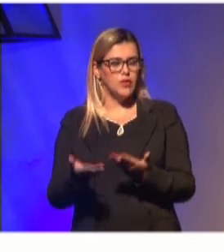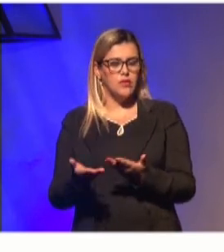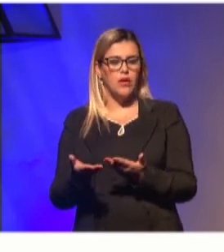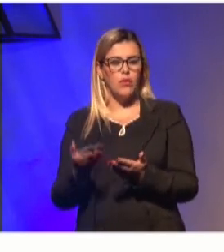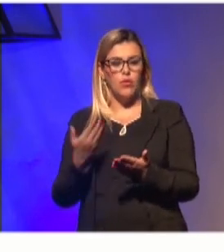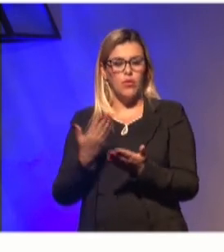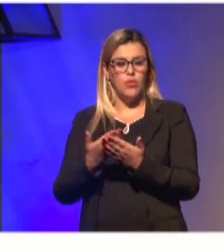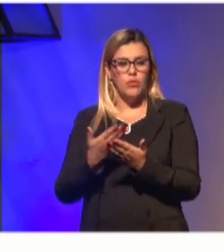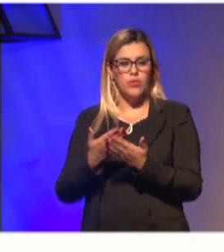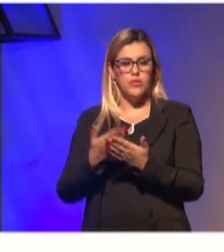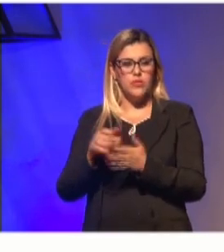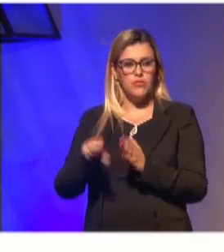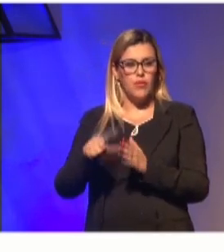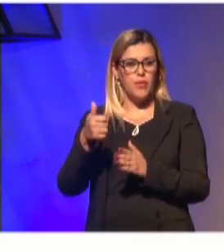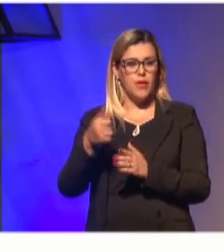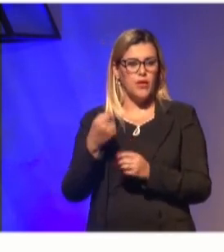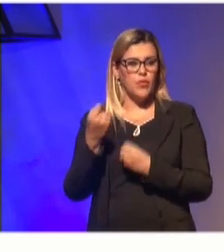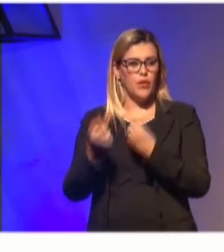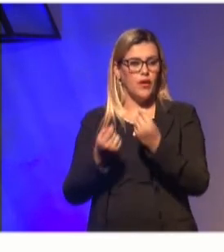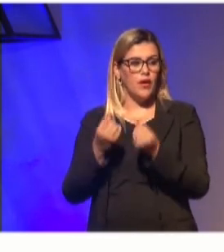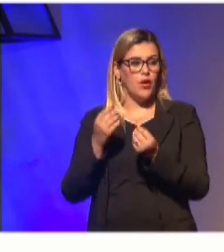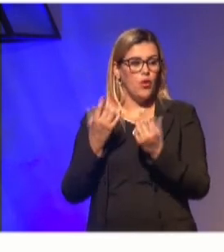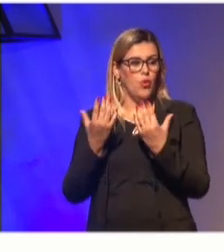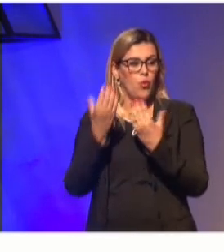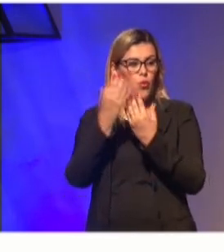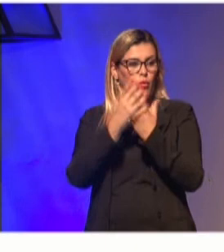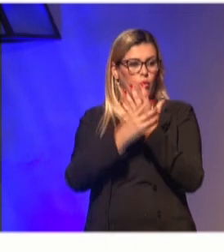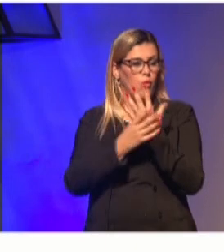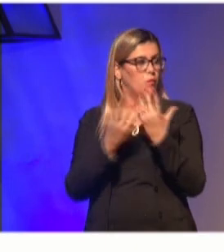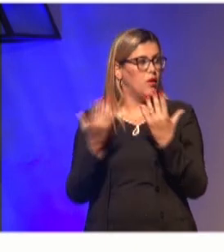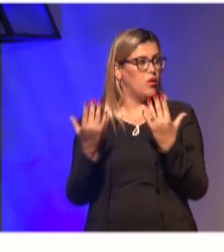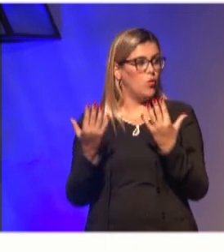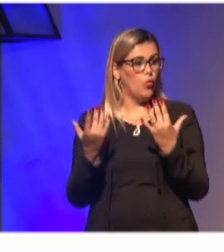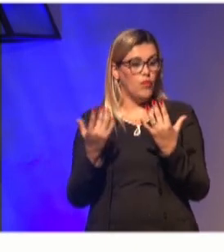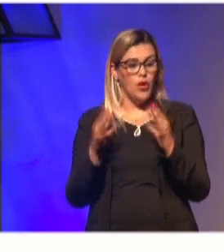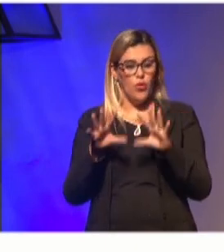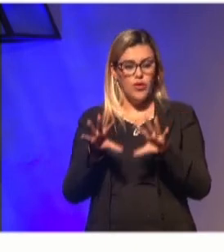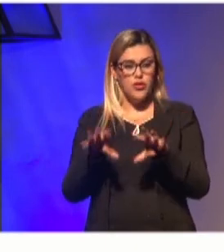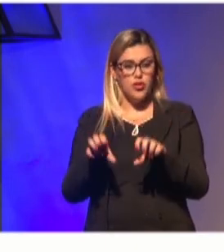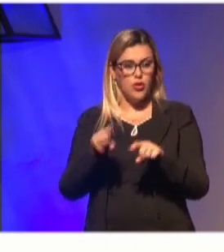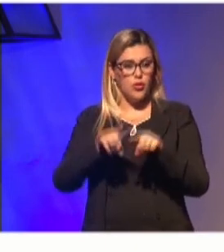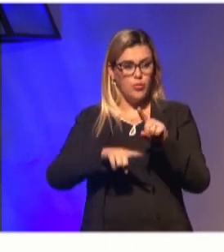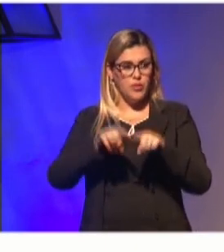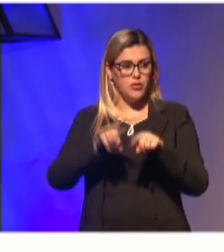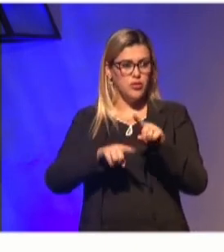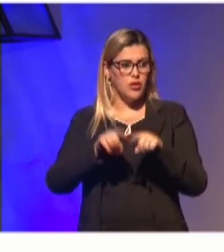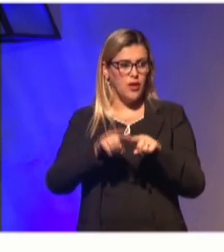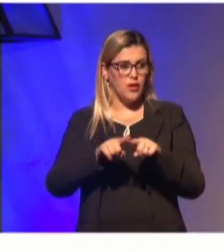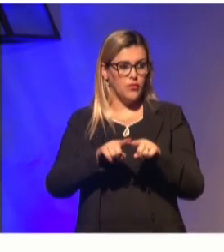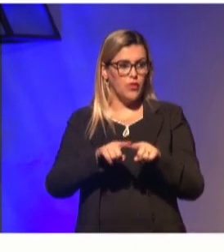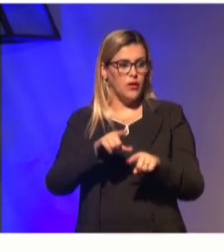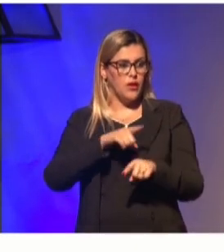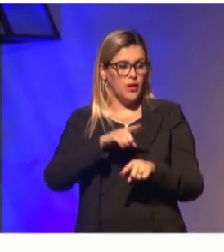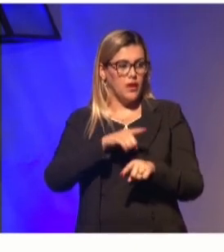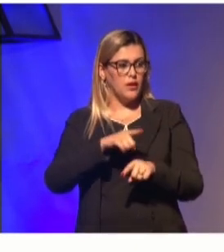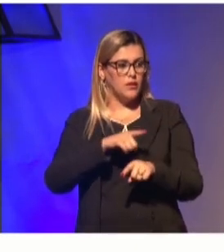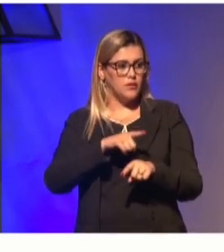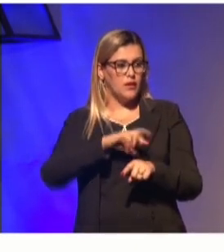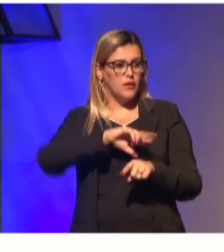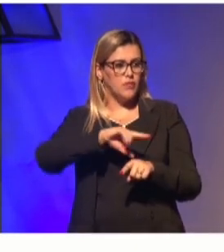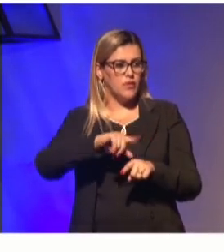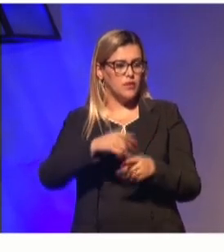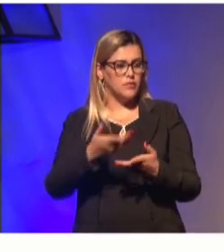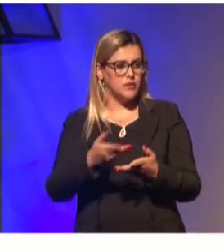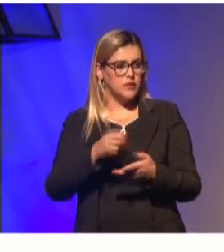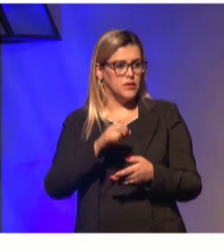deles relacionou aí com uma luva sensorial. Então, quando a gente pega um objeto, a gente toca um objeto, ele tem som, ele tem, se